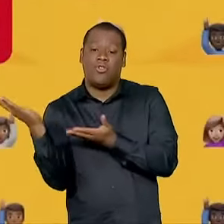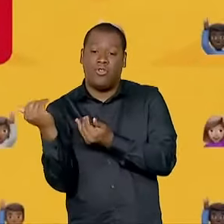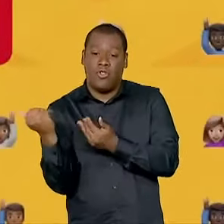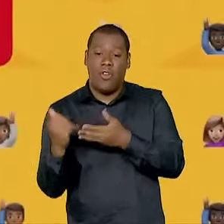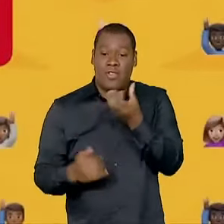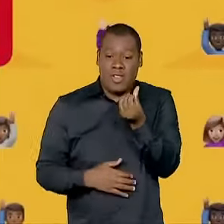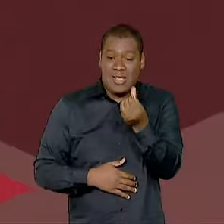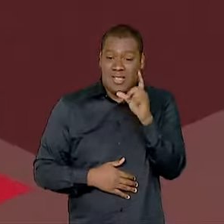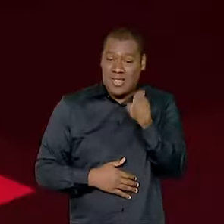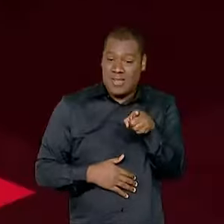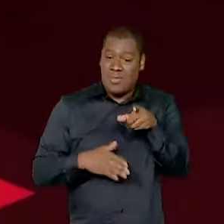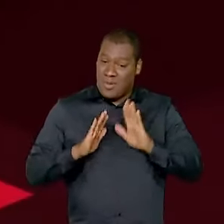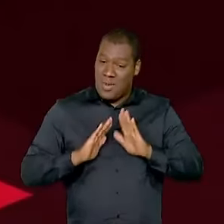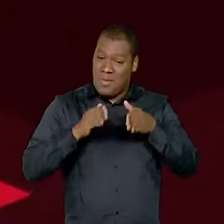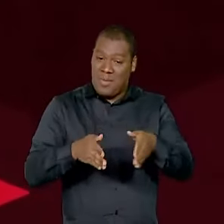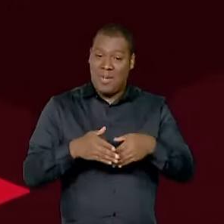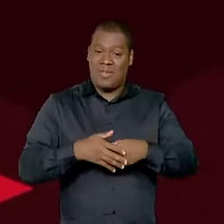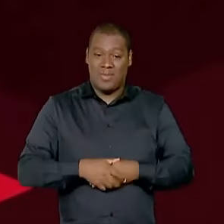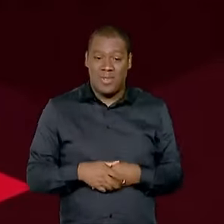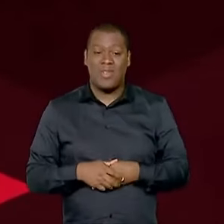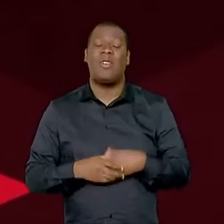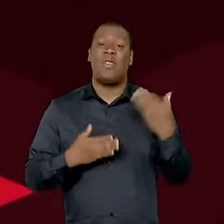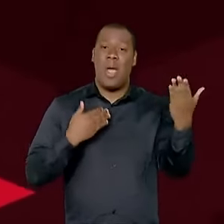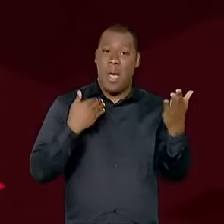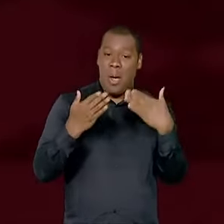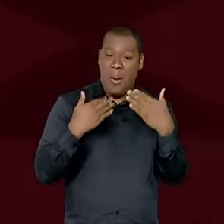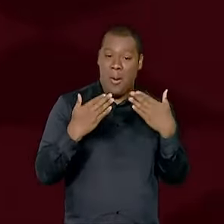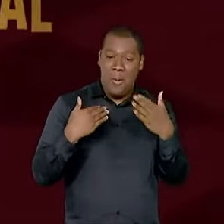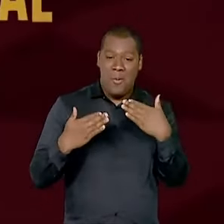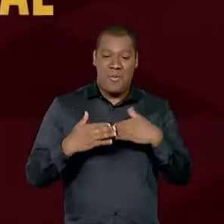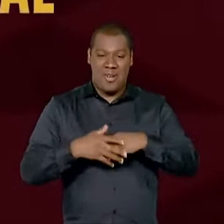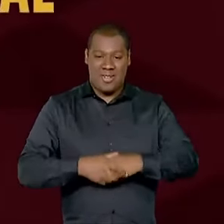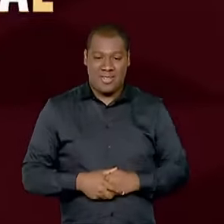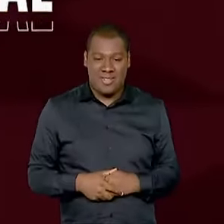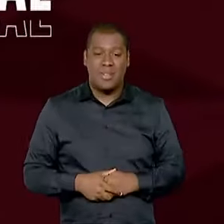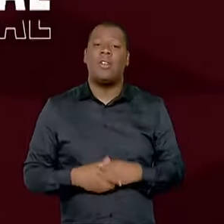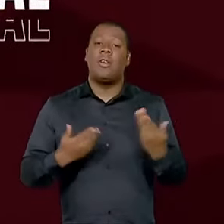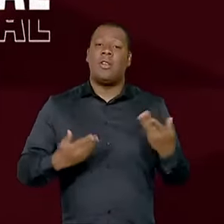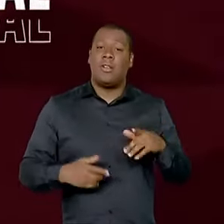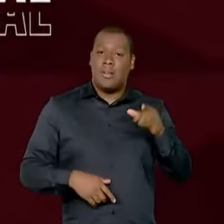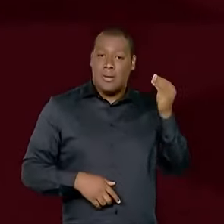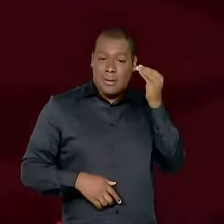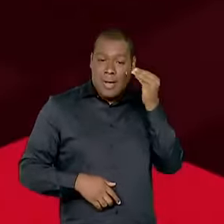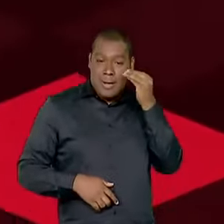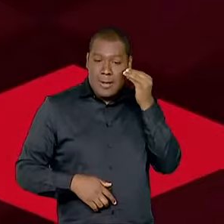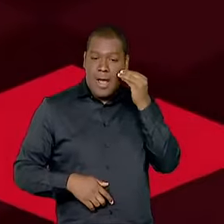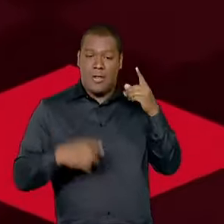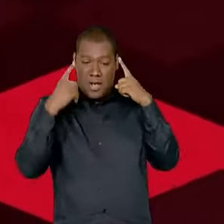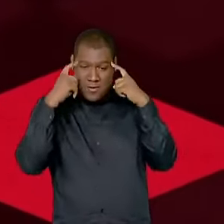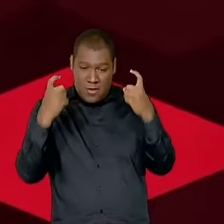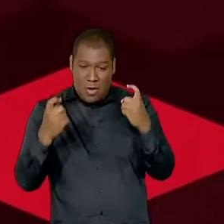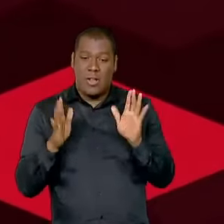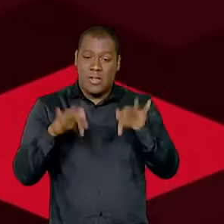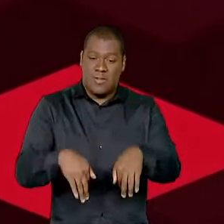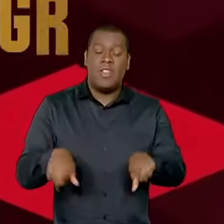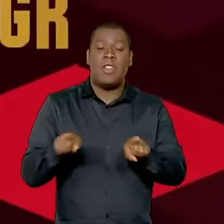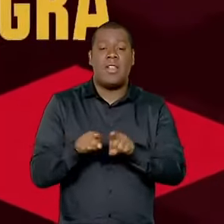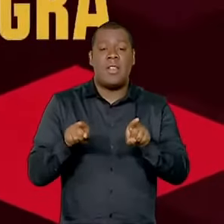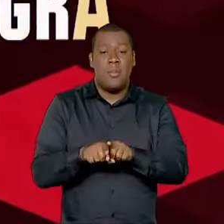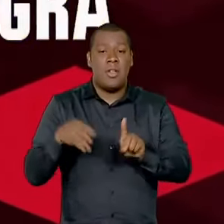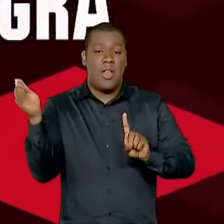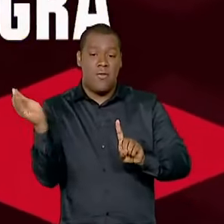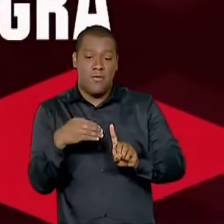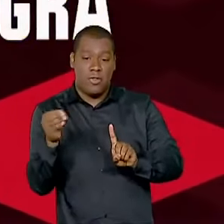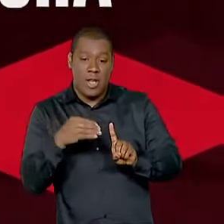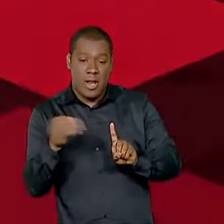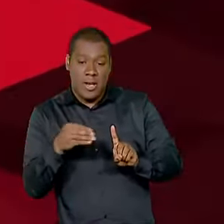jovens participando. O papo é reto e o objetivo está definido: reduzir a violência letal e as vulnerabilidades sociais que afetam a